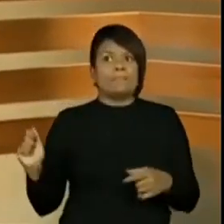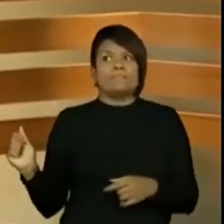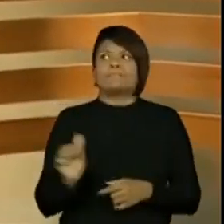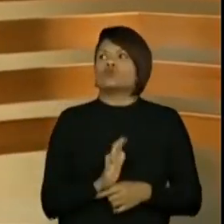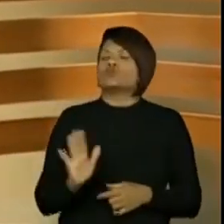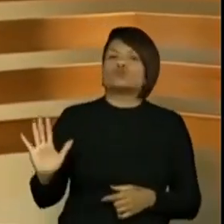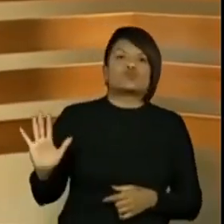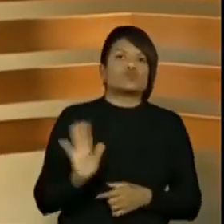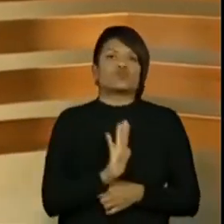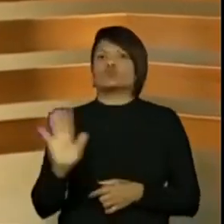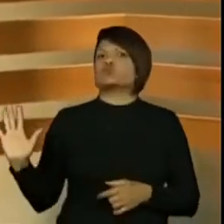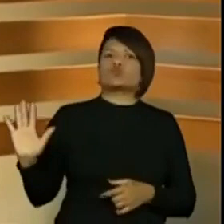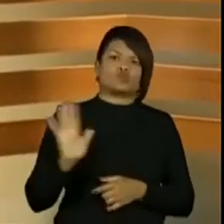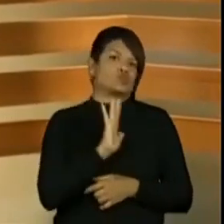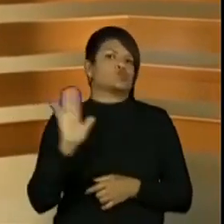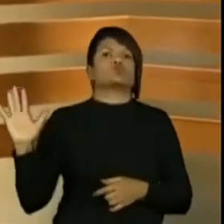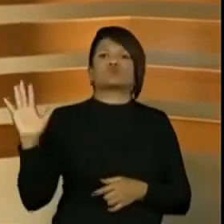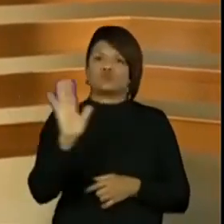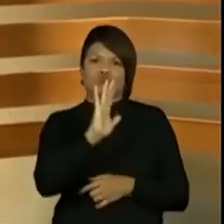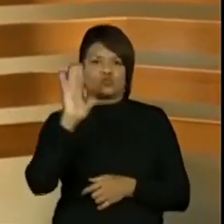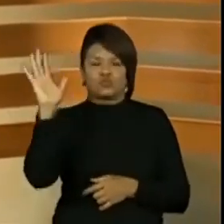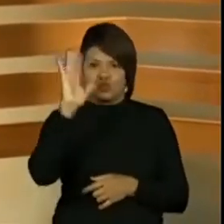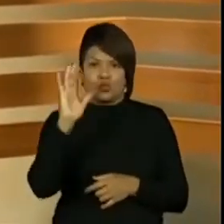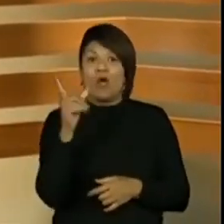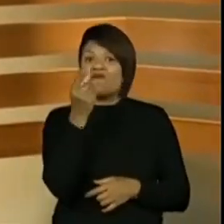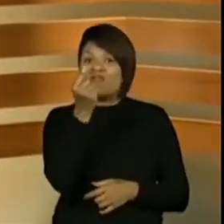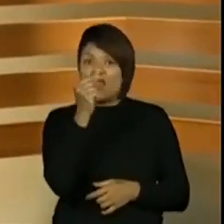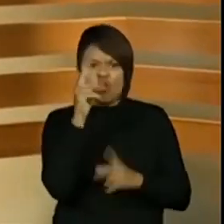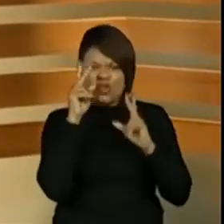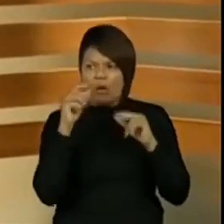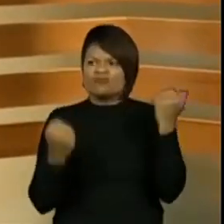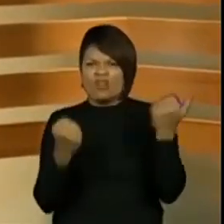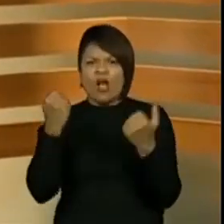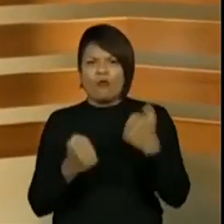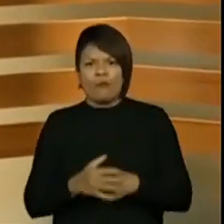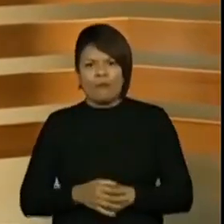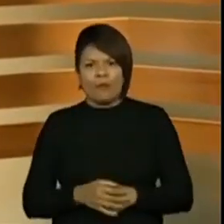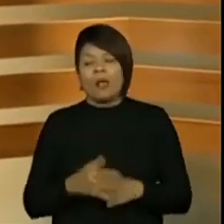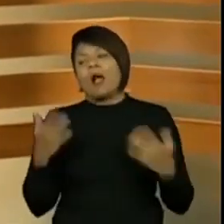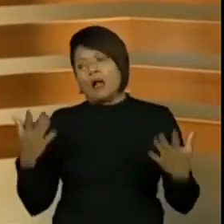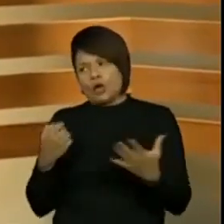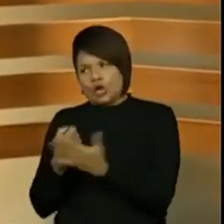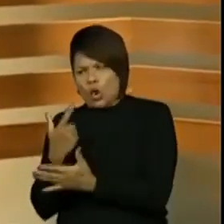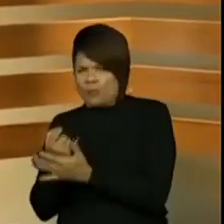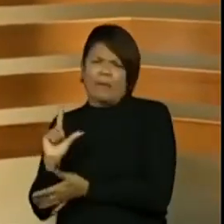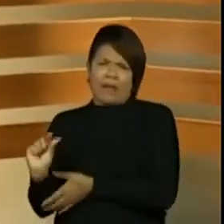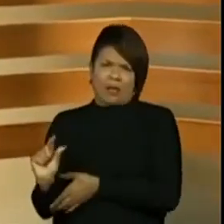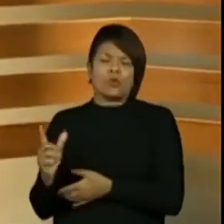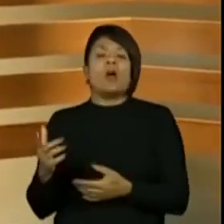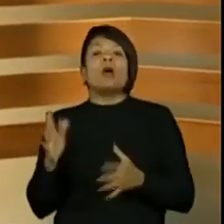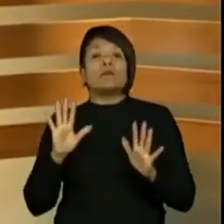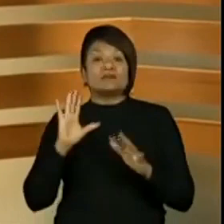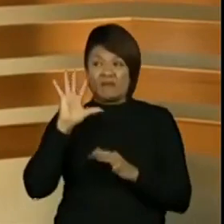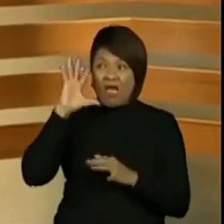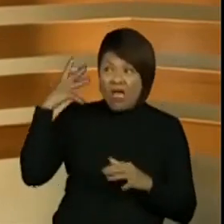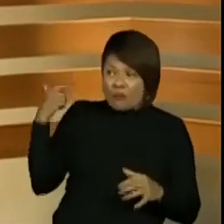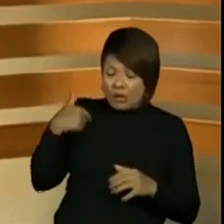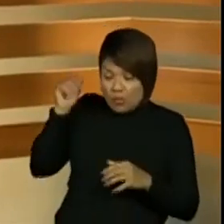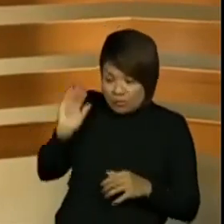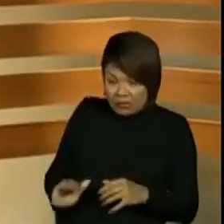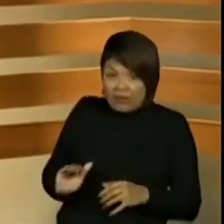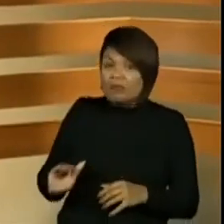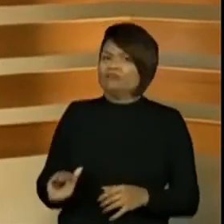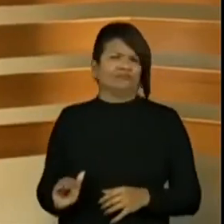né? Você vendia, era preço de um carro. Agora que a gente compra a preço de banana, mas na época, na minha época de